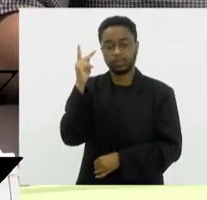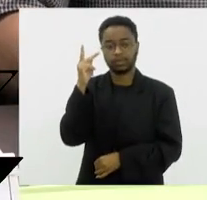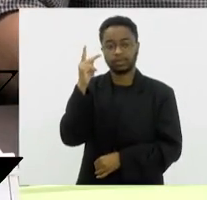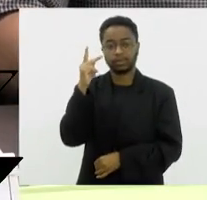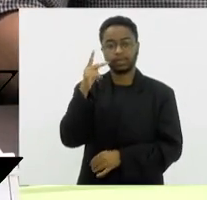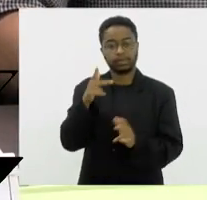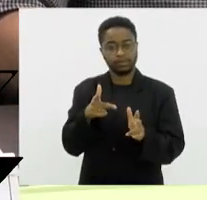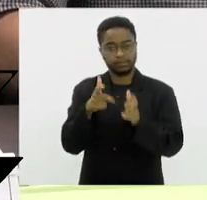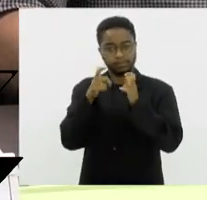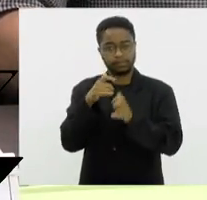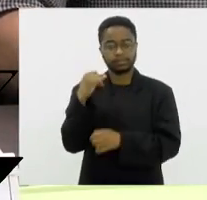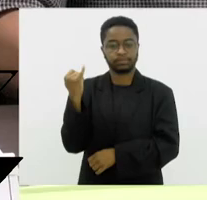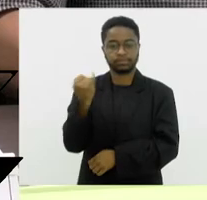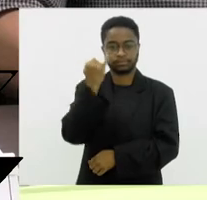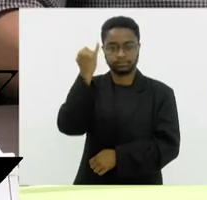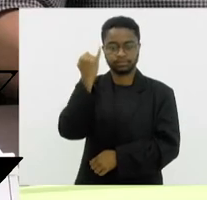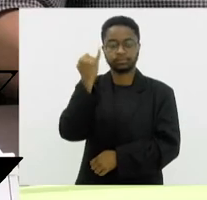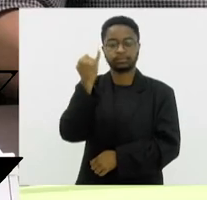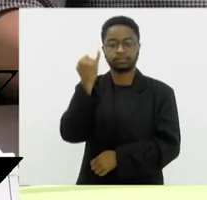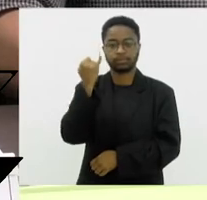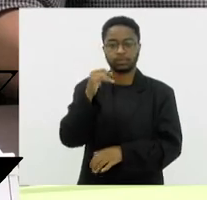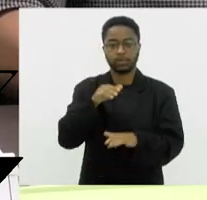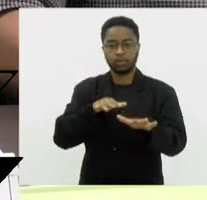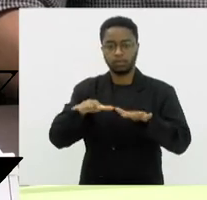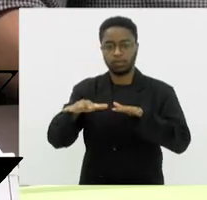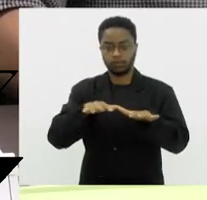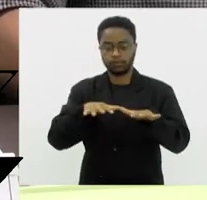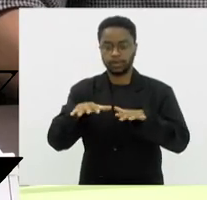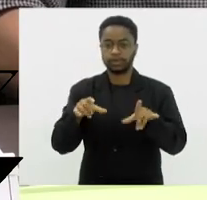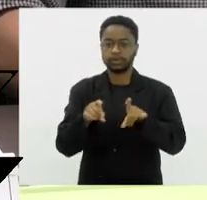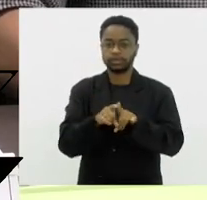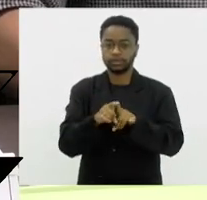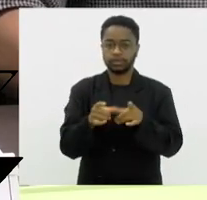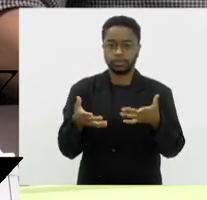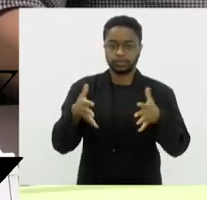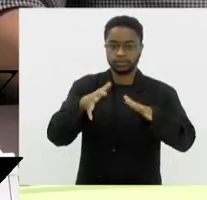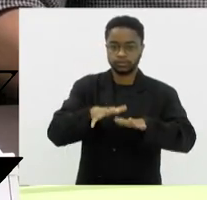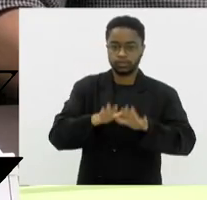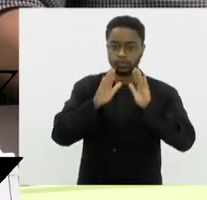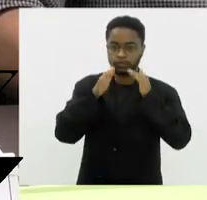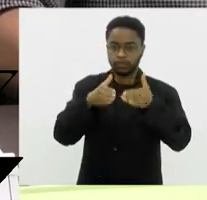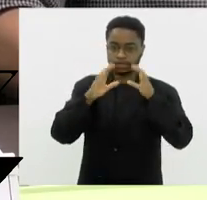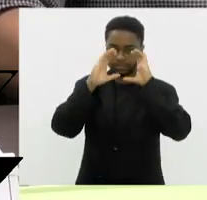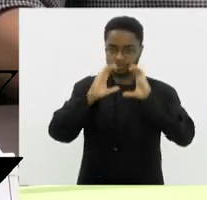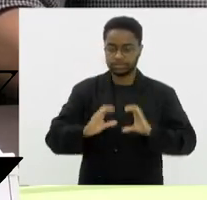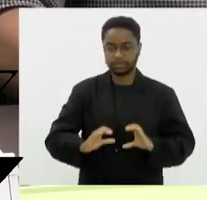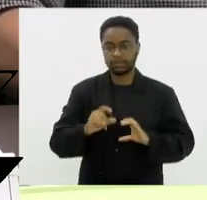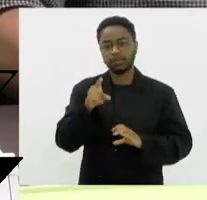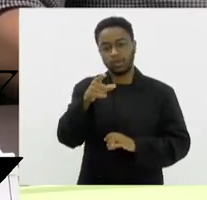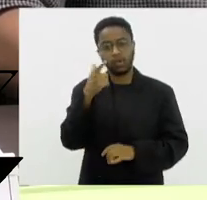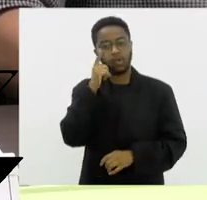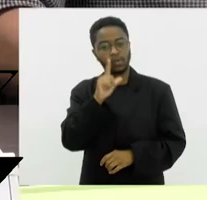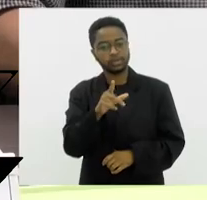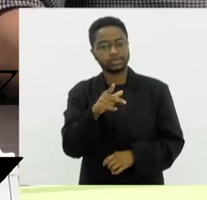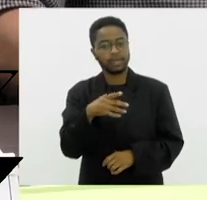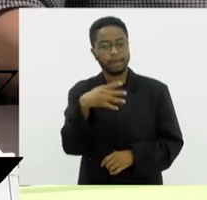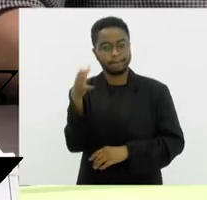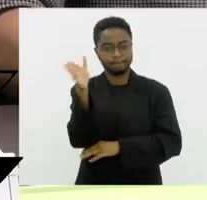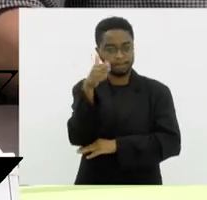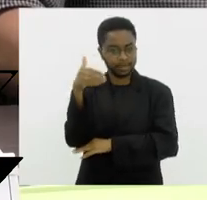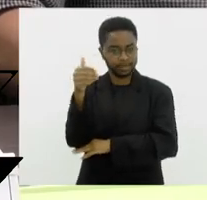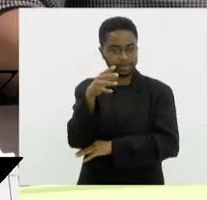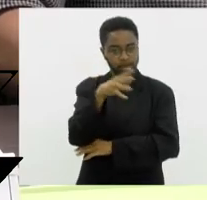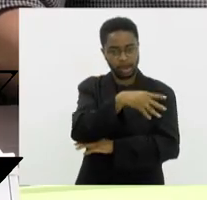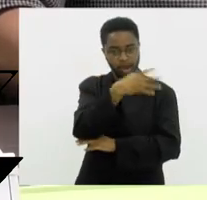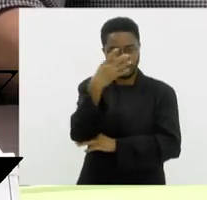reconhecem a magnitude do movimento inclusivo pela cidadania. Vossa Excelência ganhará uma bandeirinha do arco-íris com todas